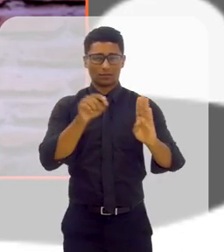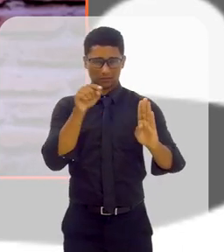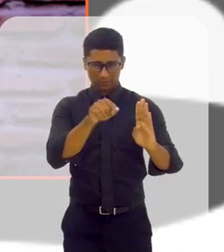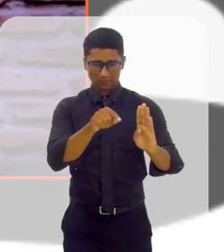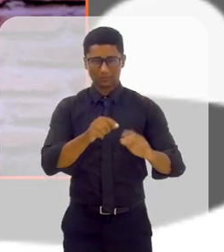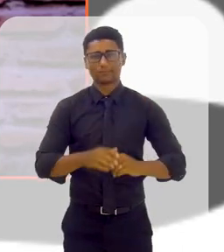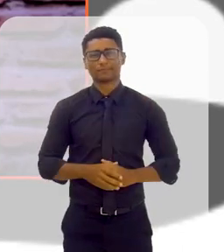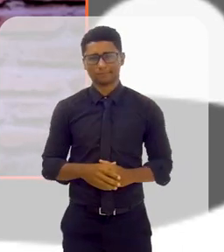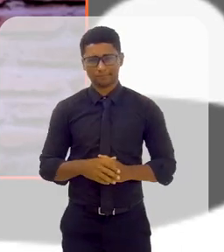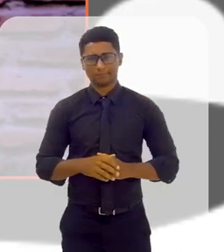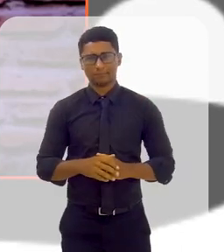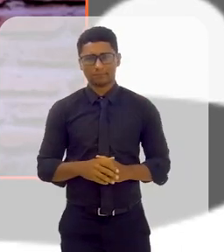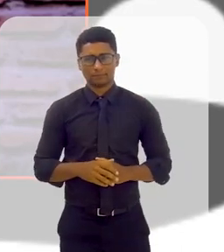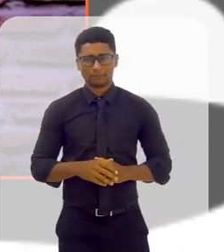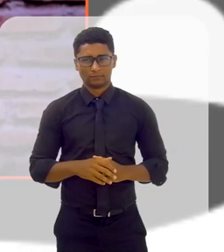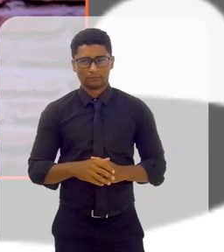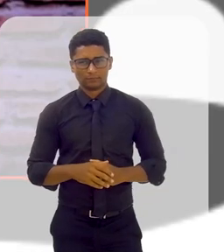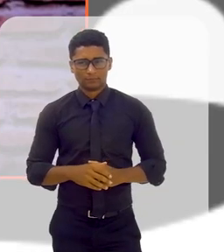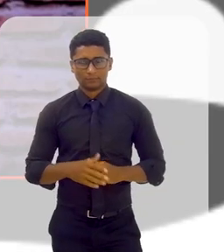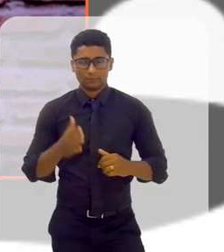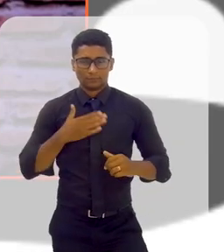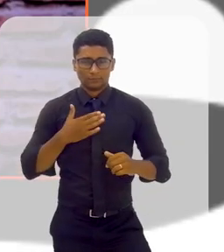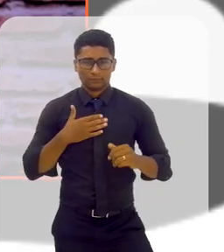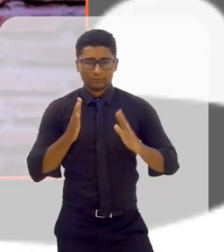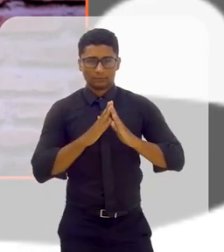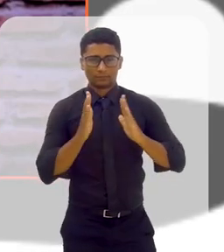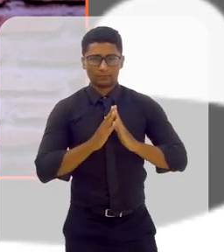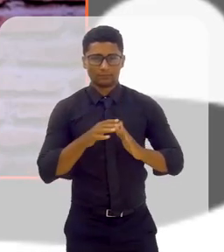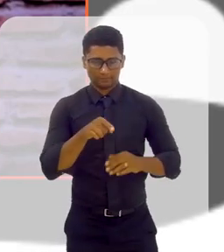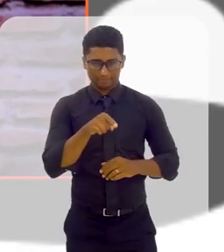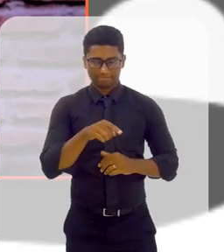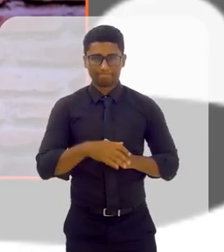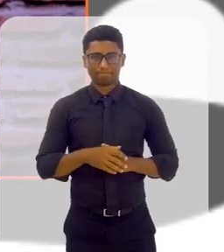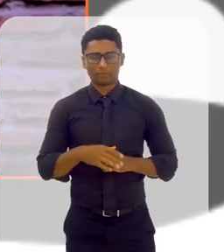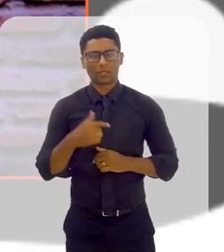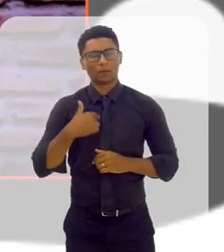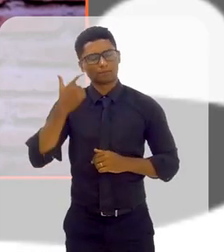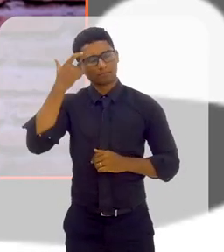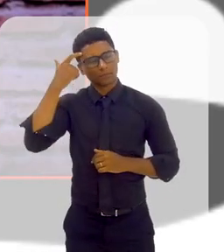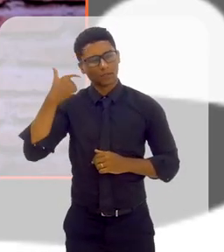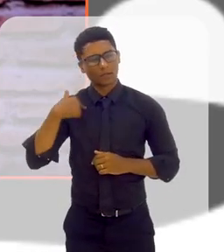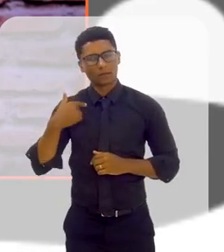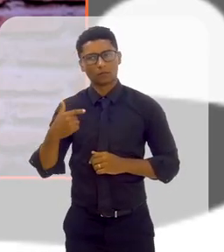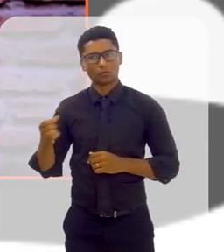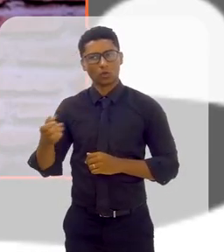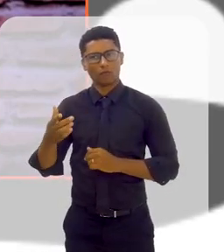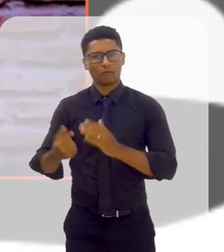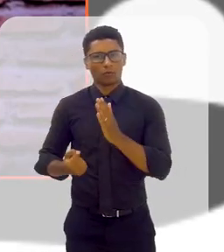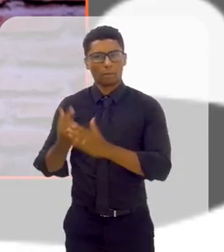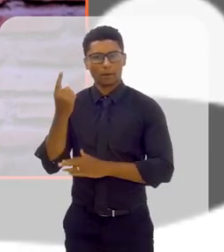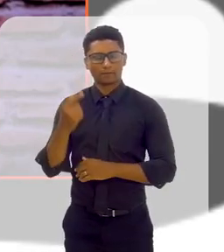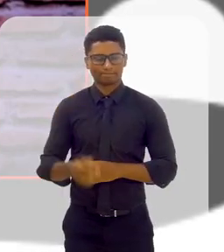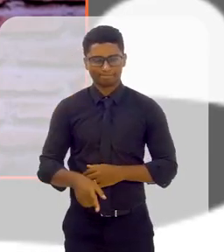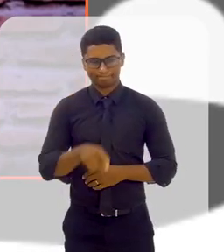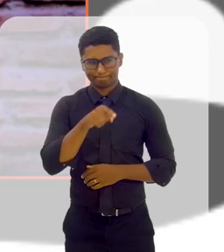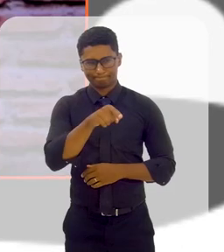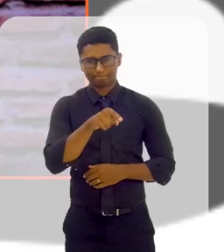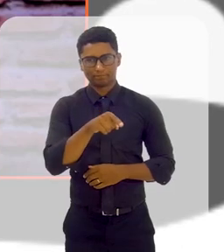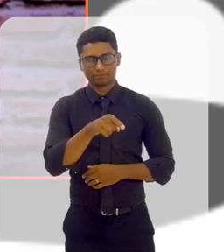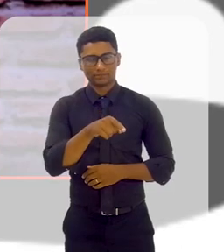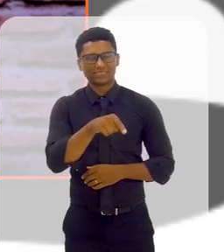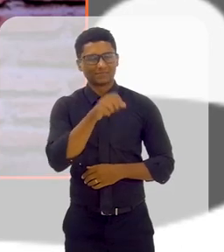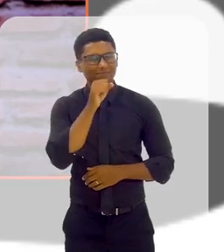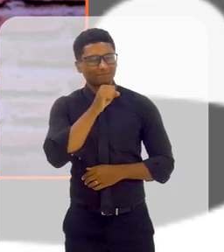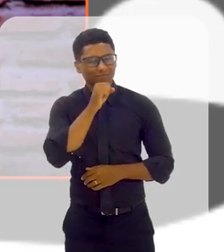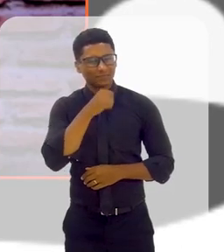ela é está na minha casa eu decidi comprar uma geladeira nova eu pego aquela geladeira e